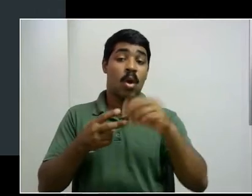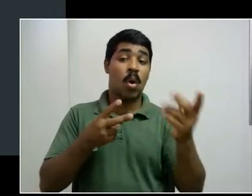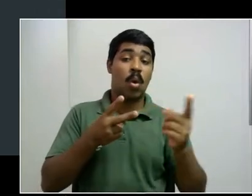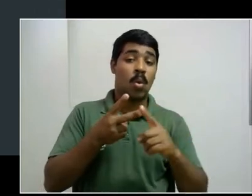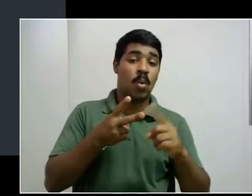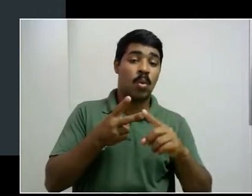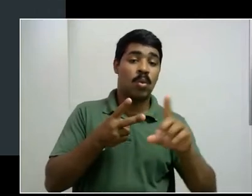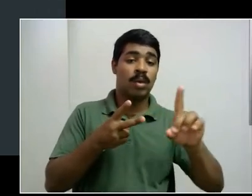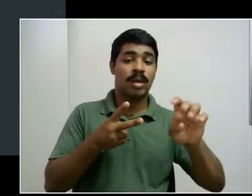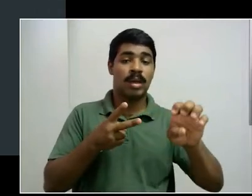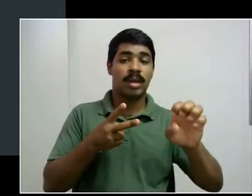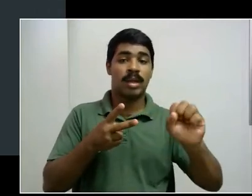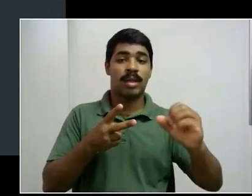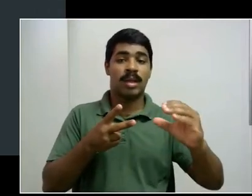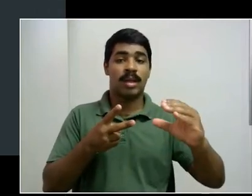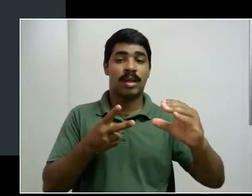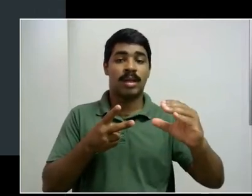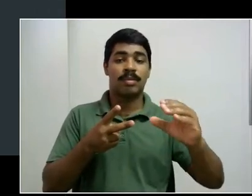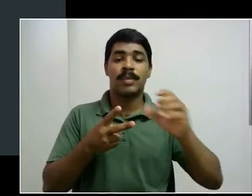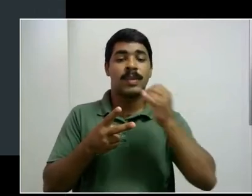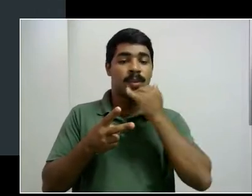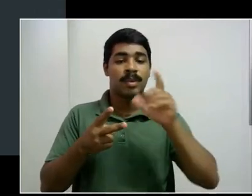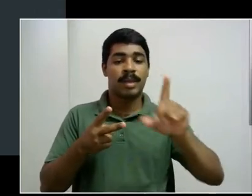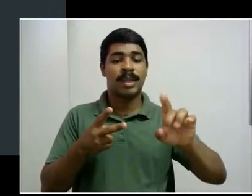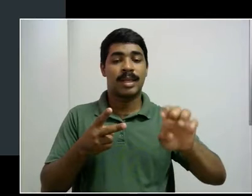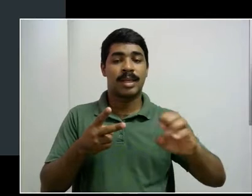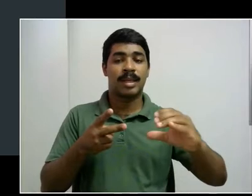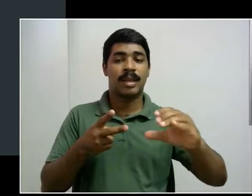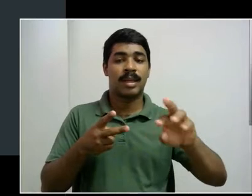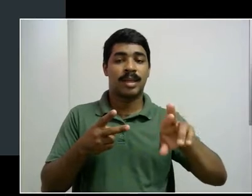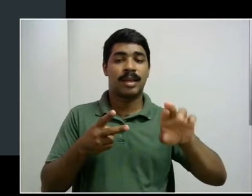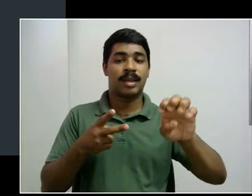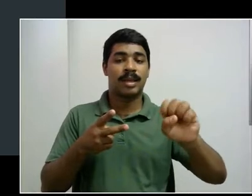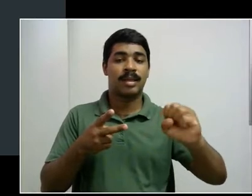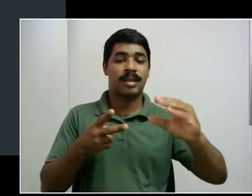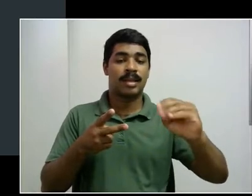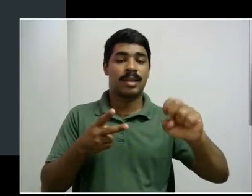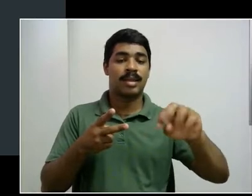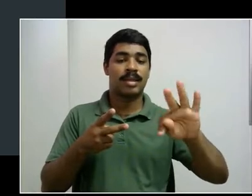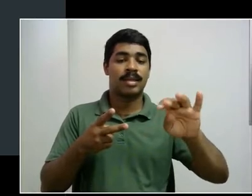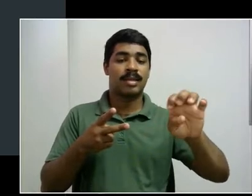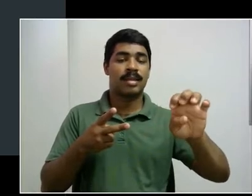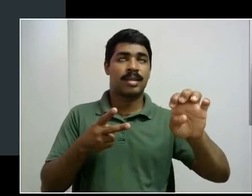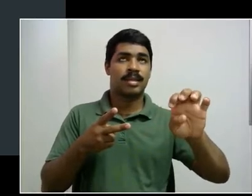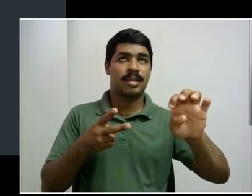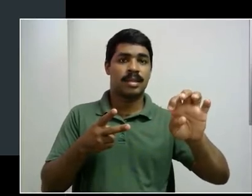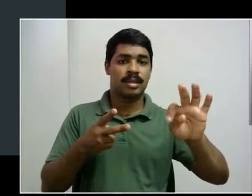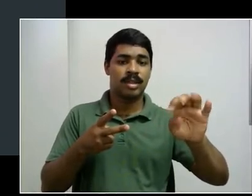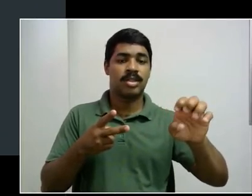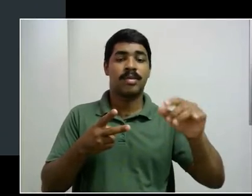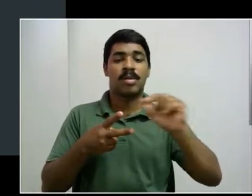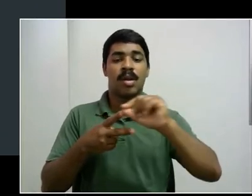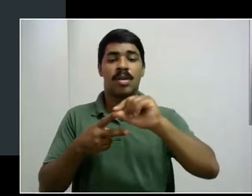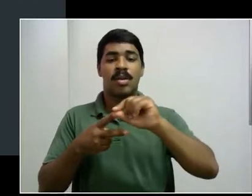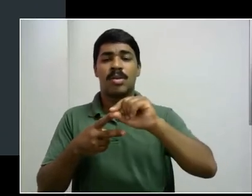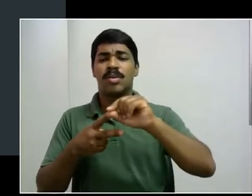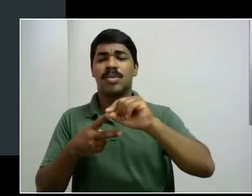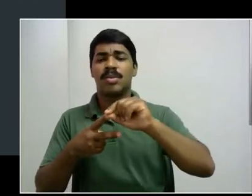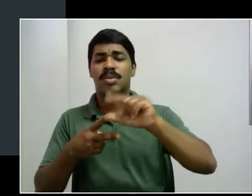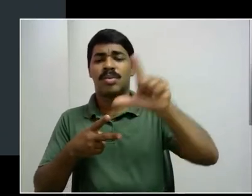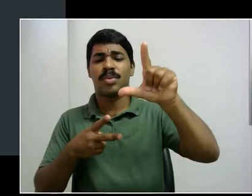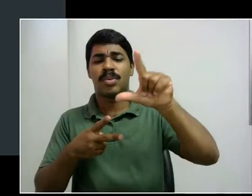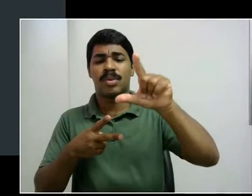Ou seja, como é que eu consigo identificar quando a função está crescendo, quando ela está decrescendo? Bom,